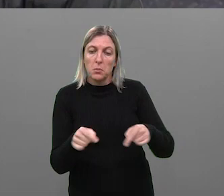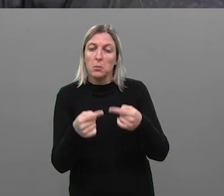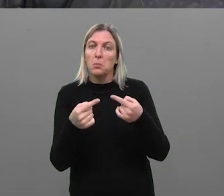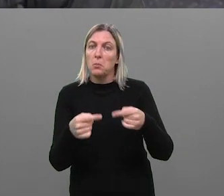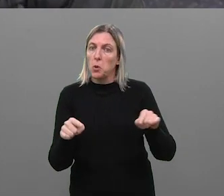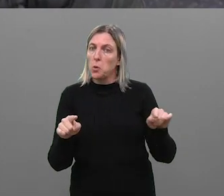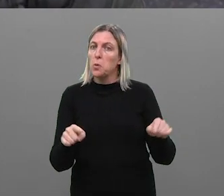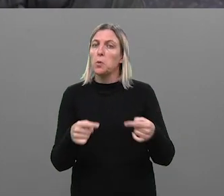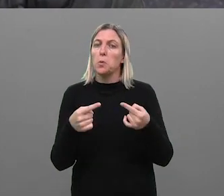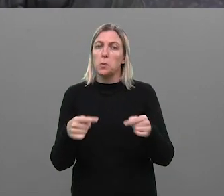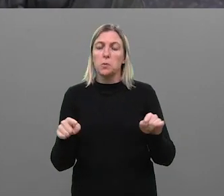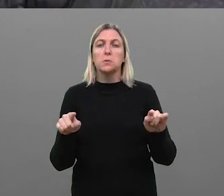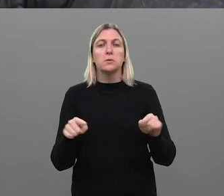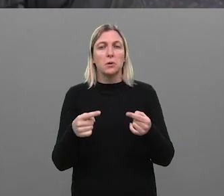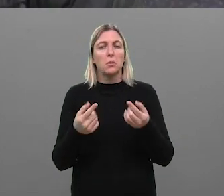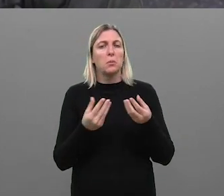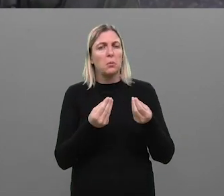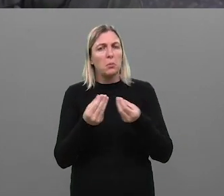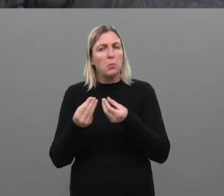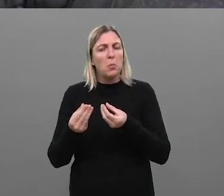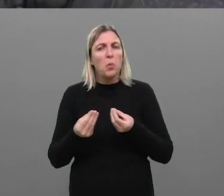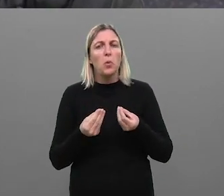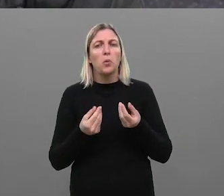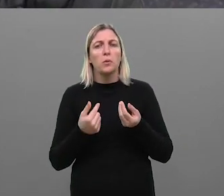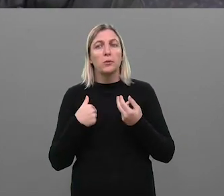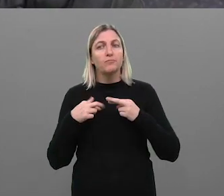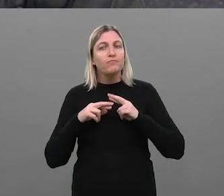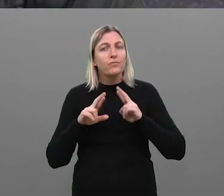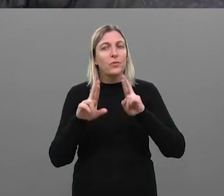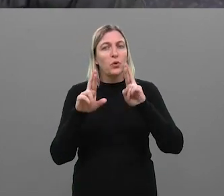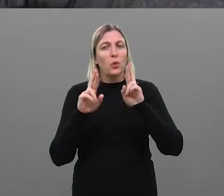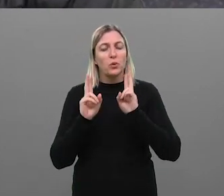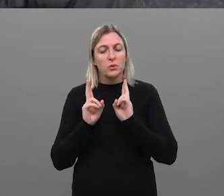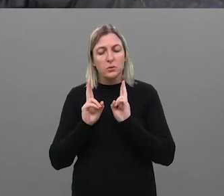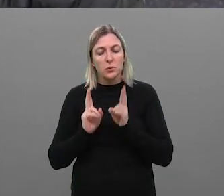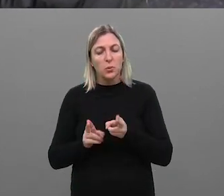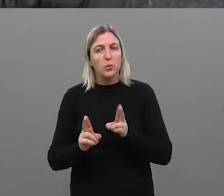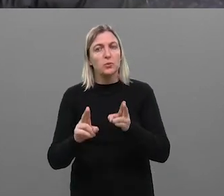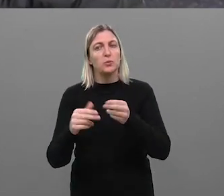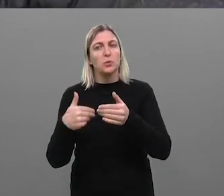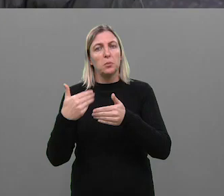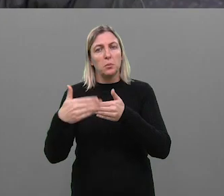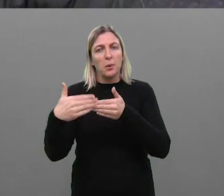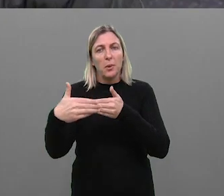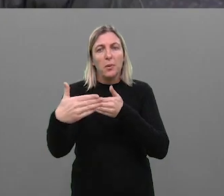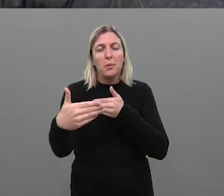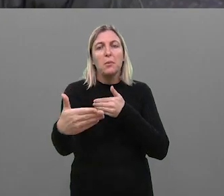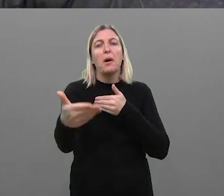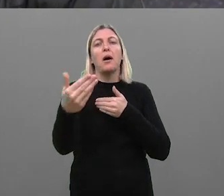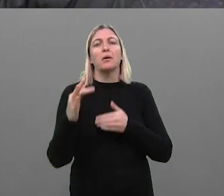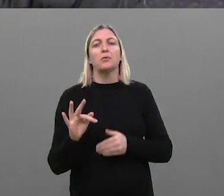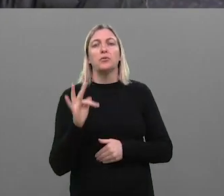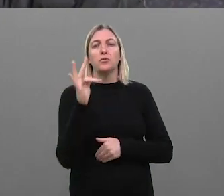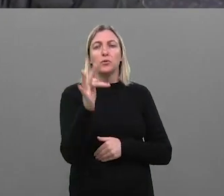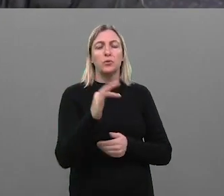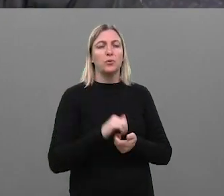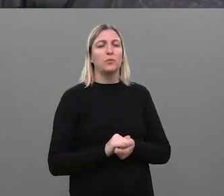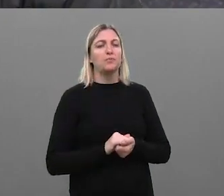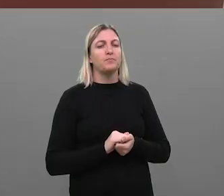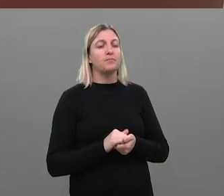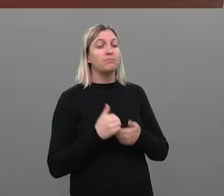século Ah e espero que continue isso e aumente paraos próximos séculos